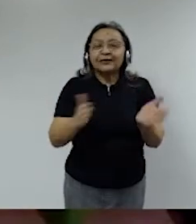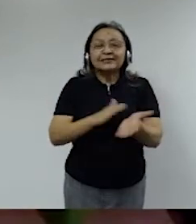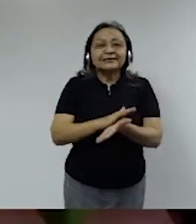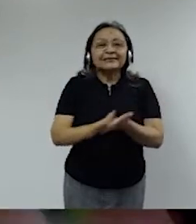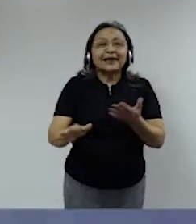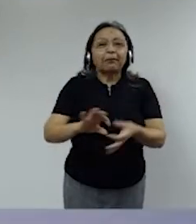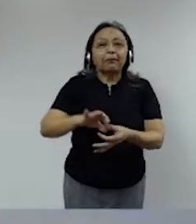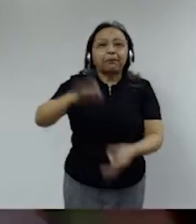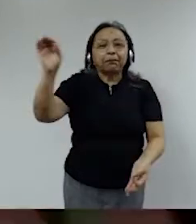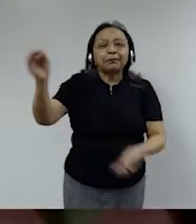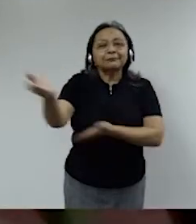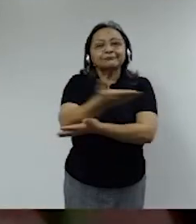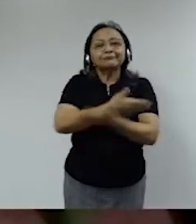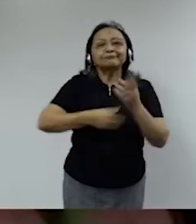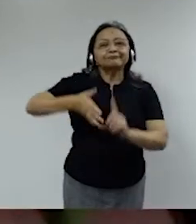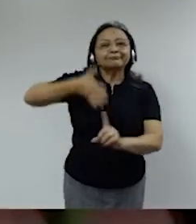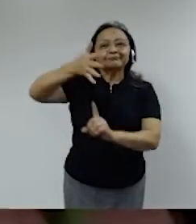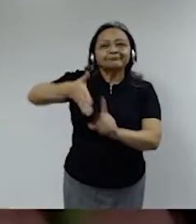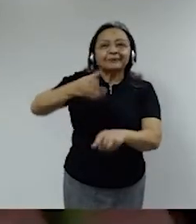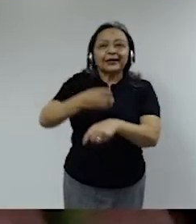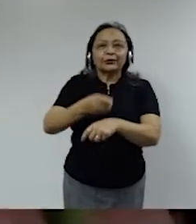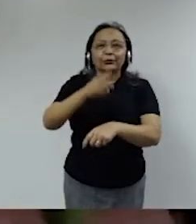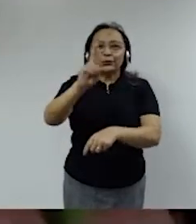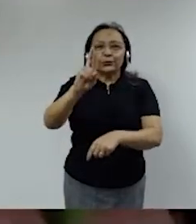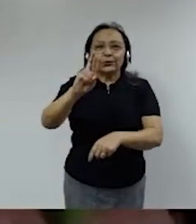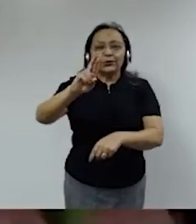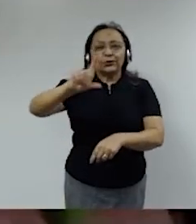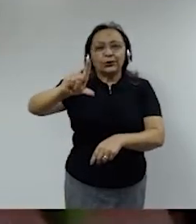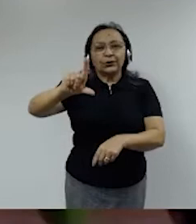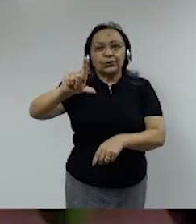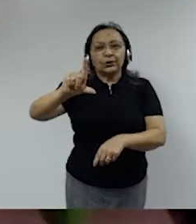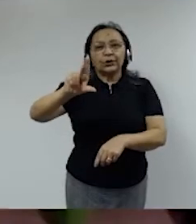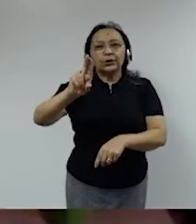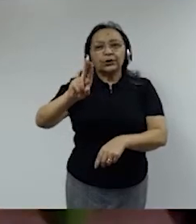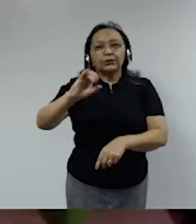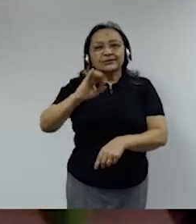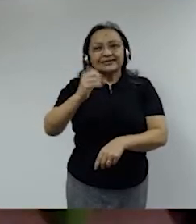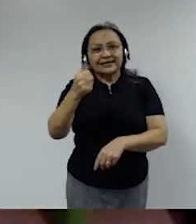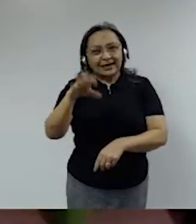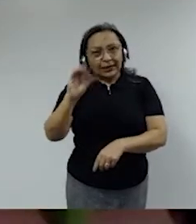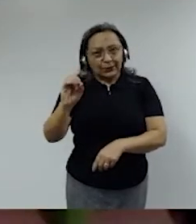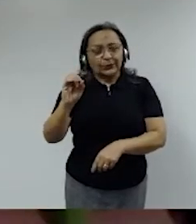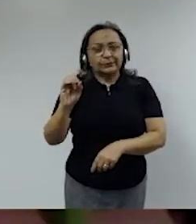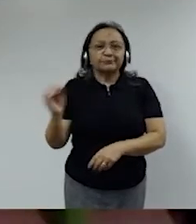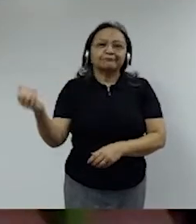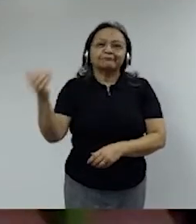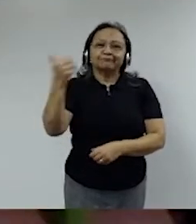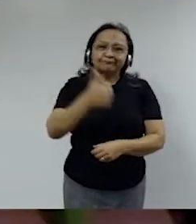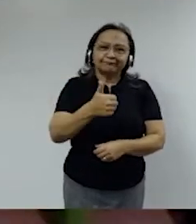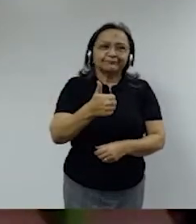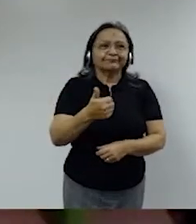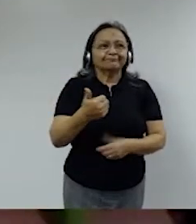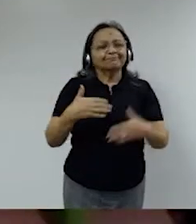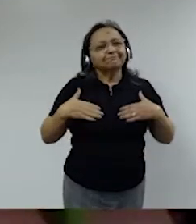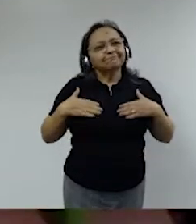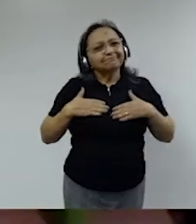passo a fala para o doutor Luciano. Com a palavra o senhor, doutor. Tenho a satisfação